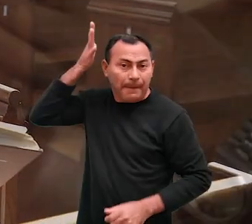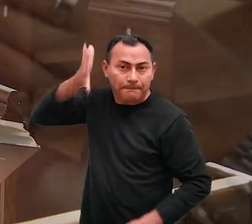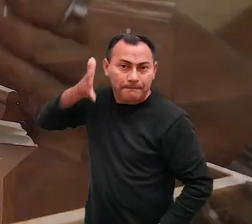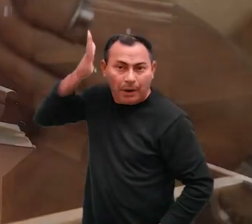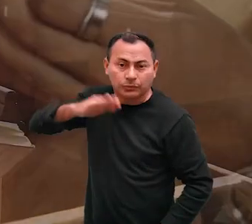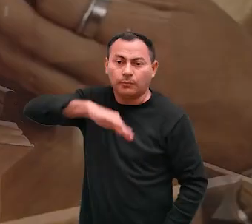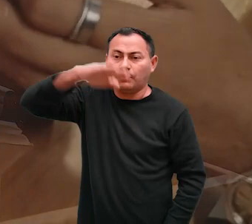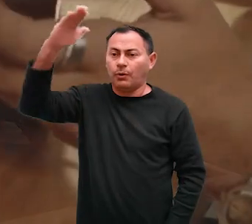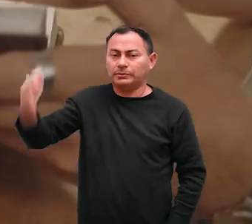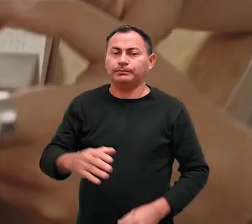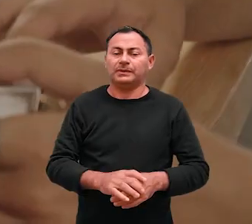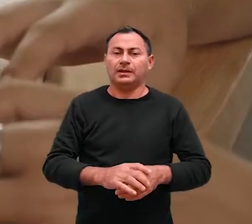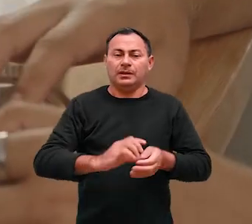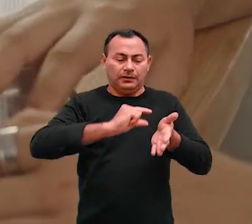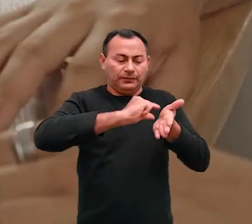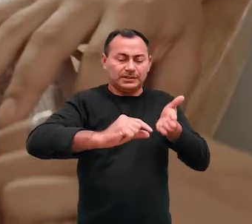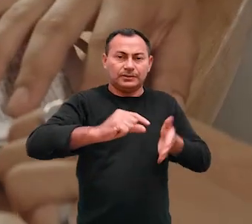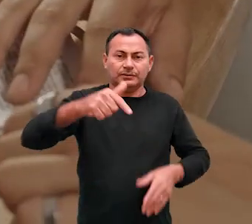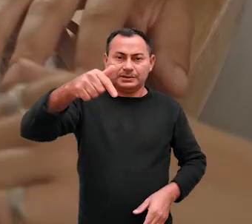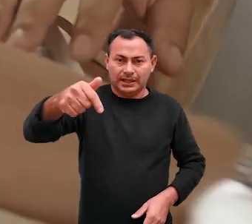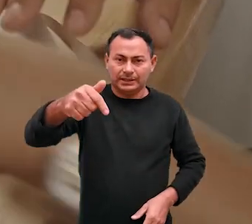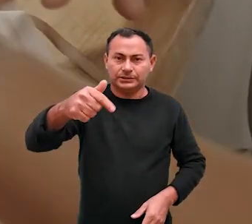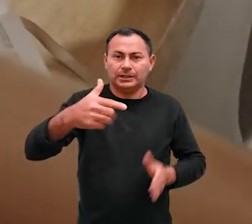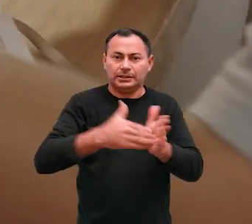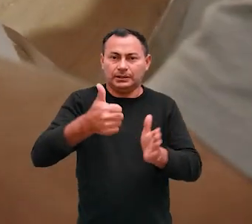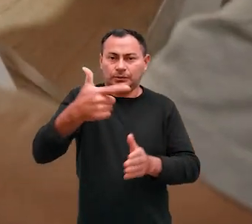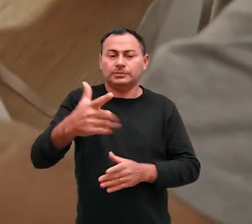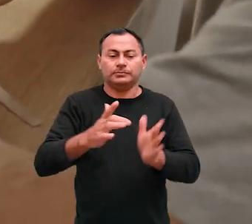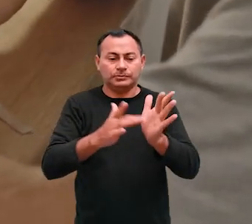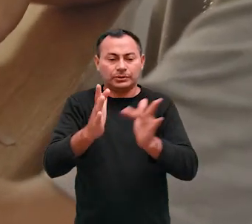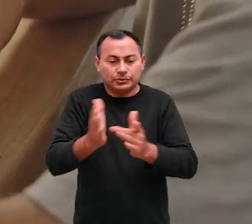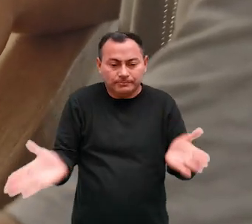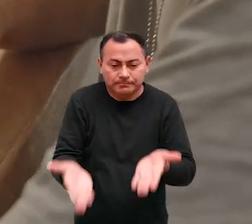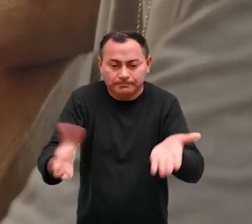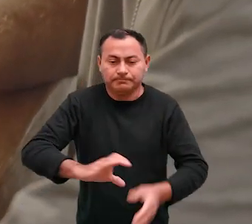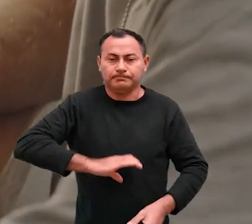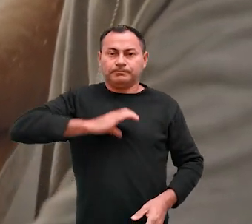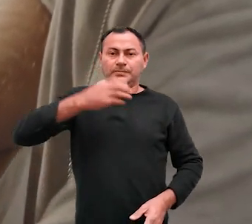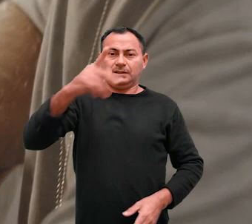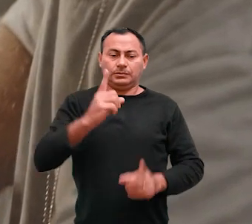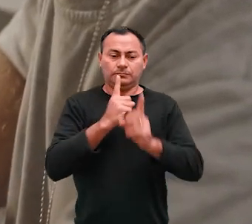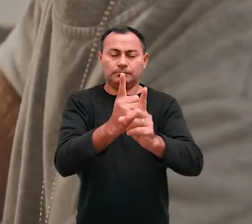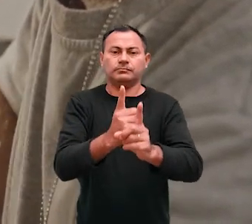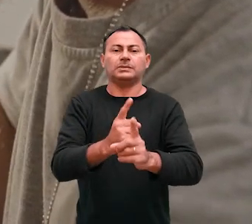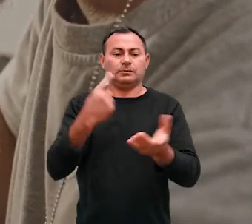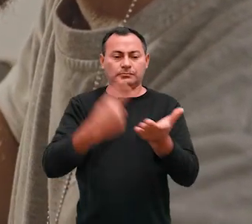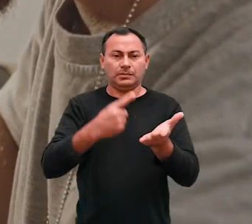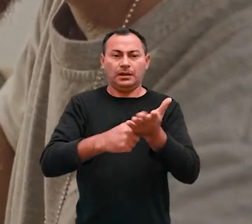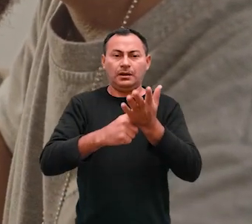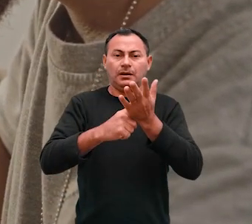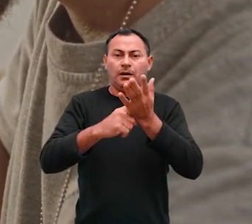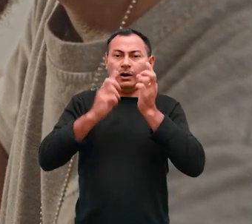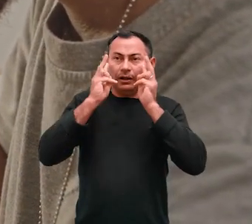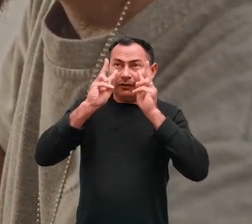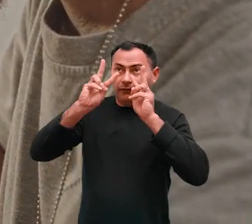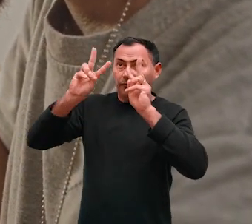do Monte. Nos versículos 7 a 12, Jesus encoraja seus discípulos a firmarem um compromisso de manterem o olhar fixo